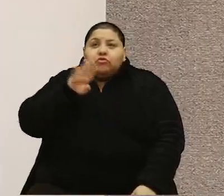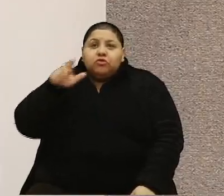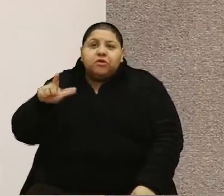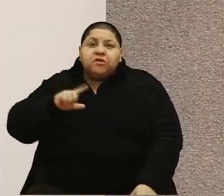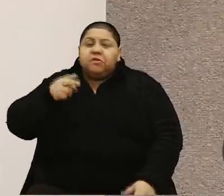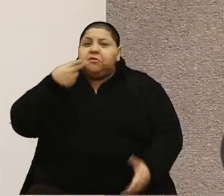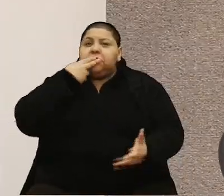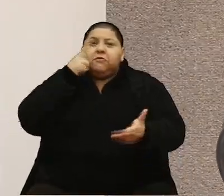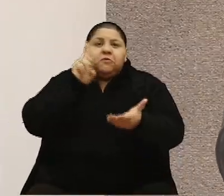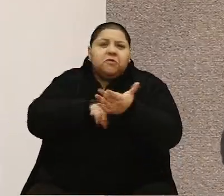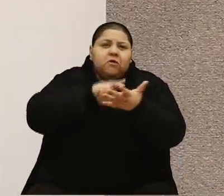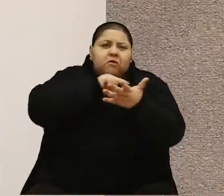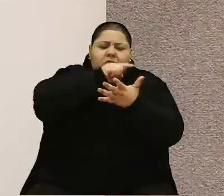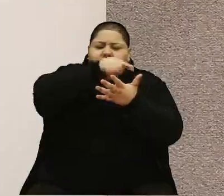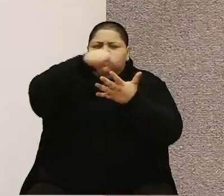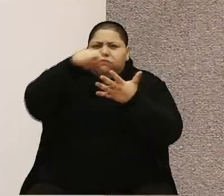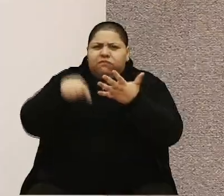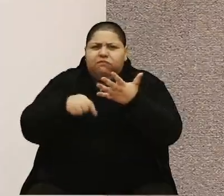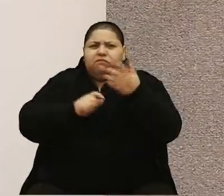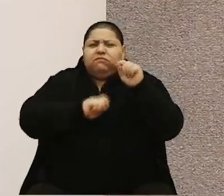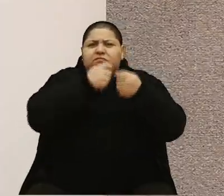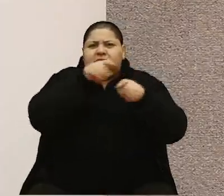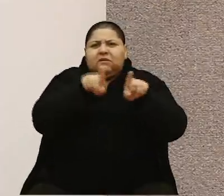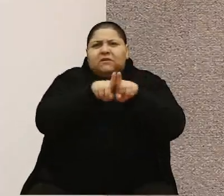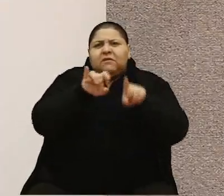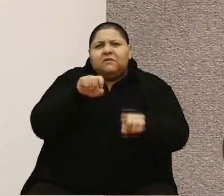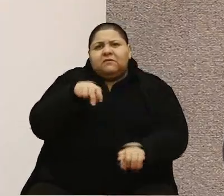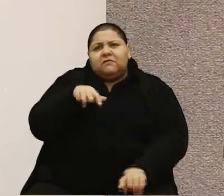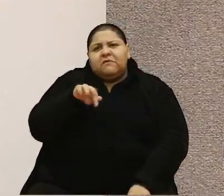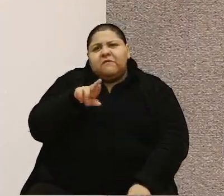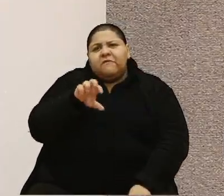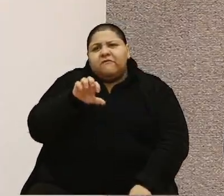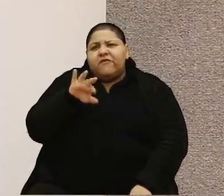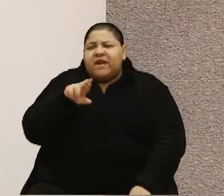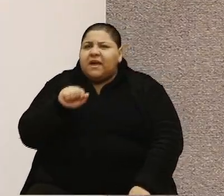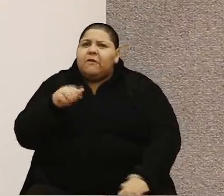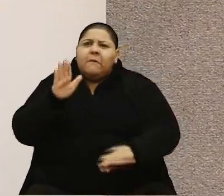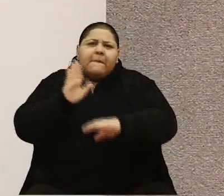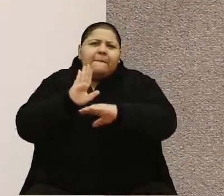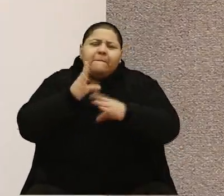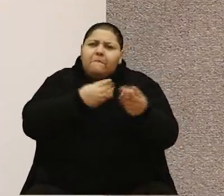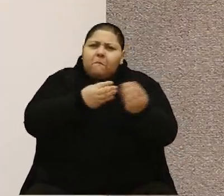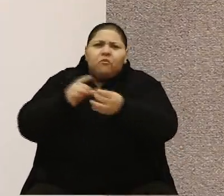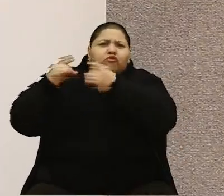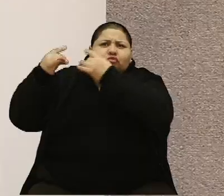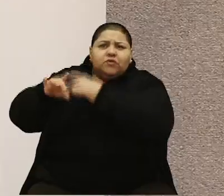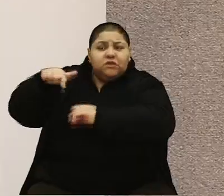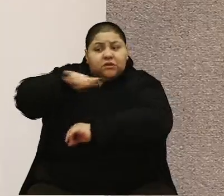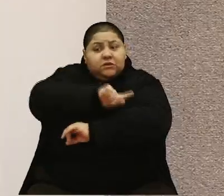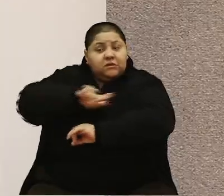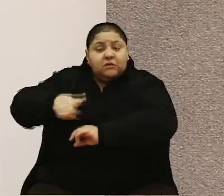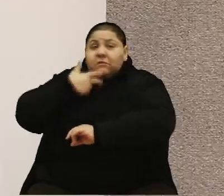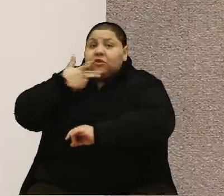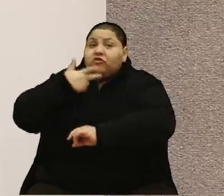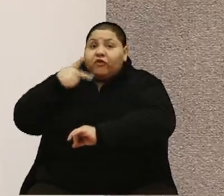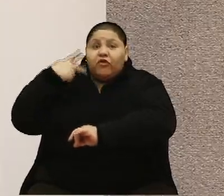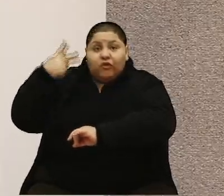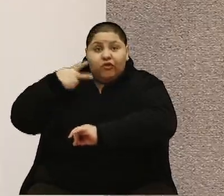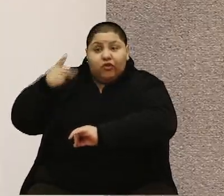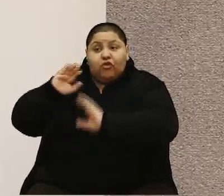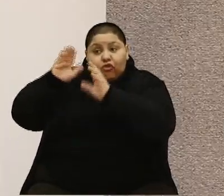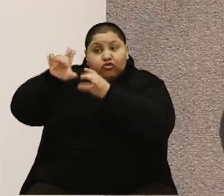Correios, Engercom e tantas outras empresas, inclusive a Infraero, mais de meio bilhão de prejuízo na mão desse desgoverno. Mas eu não estou fazendo política em cima disso. Então, só